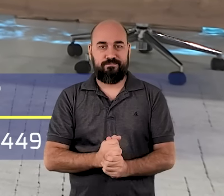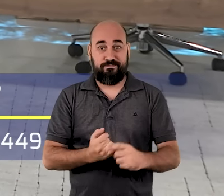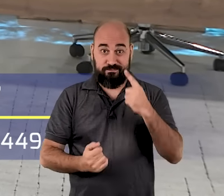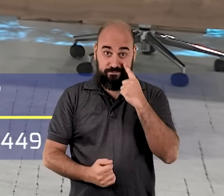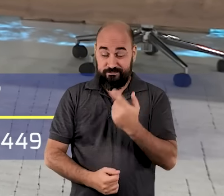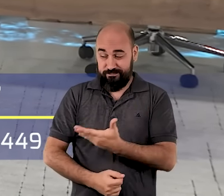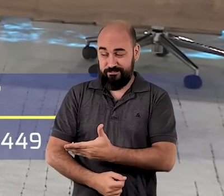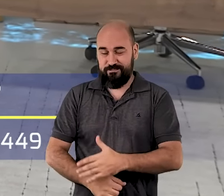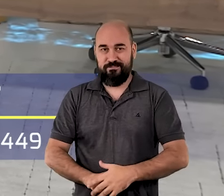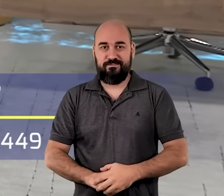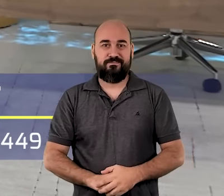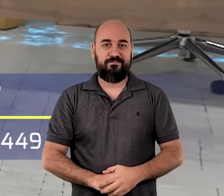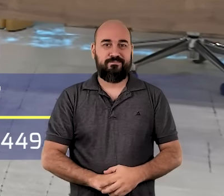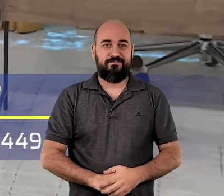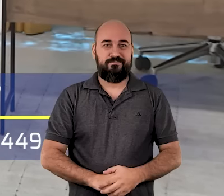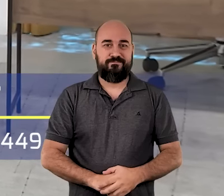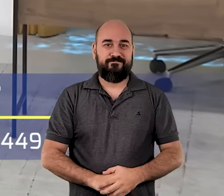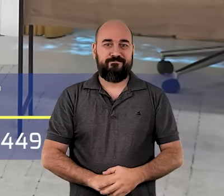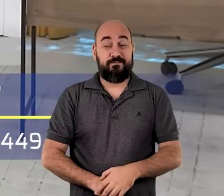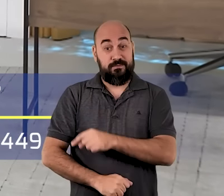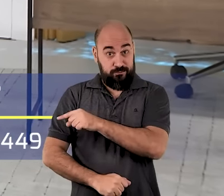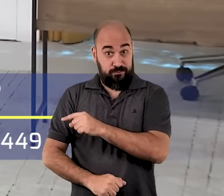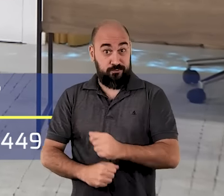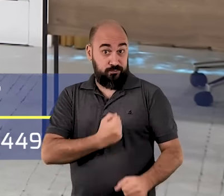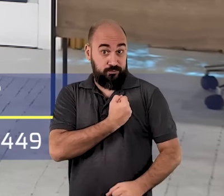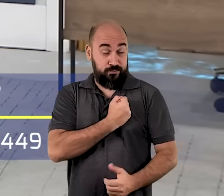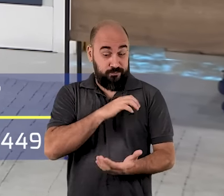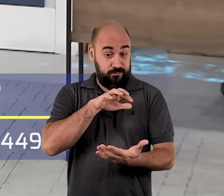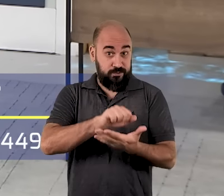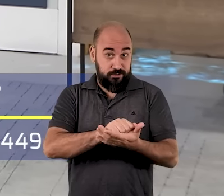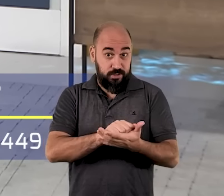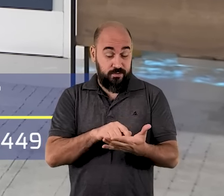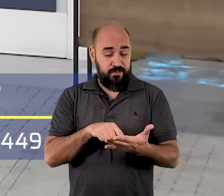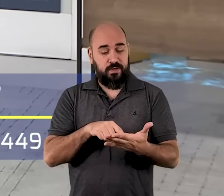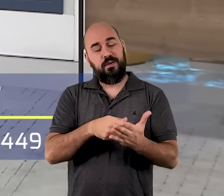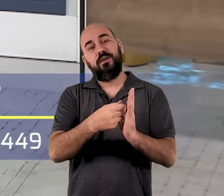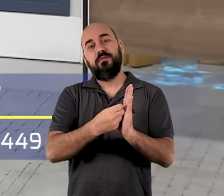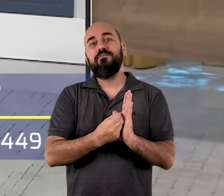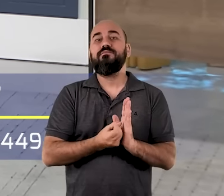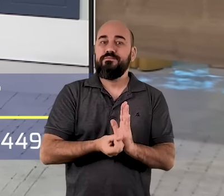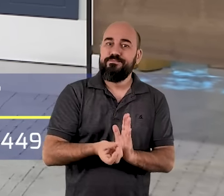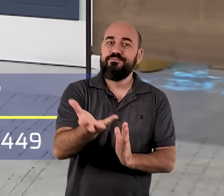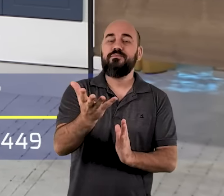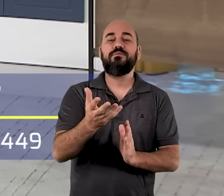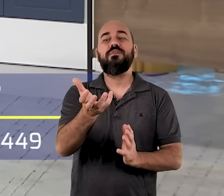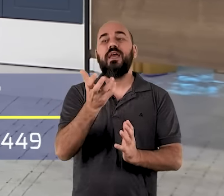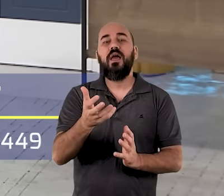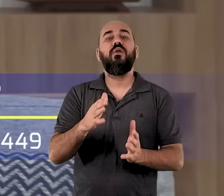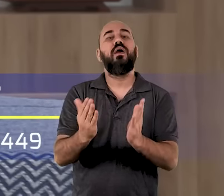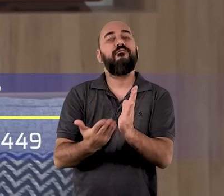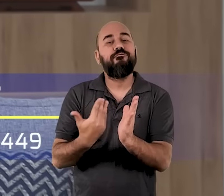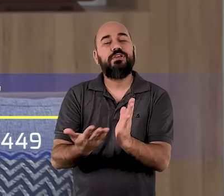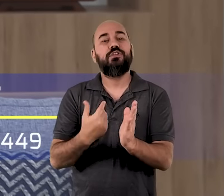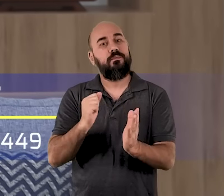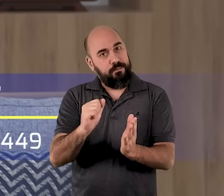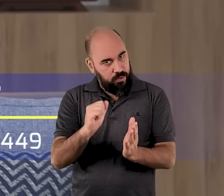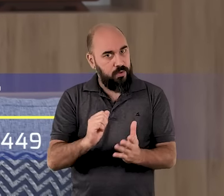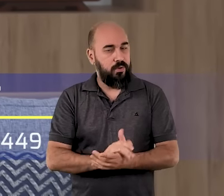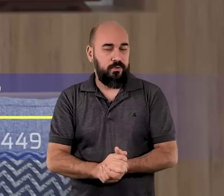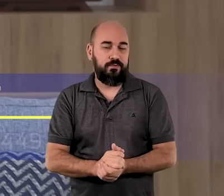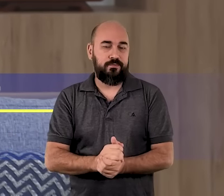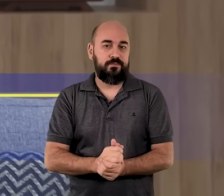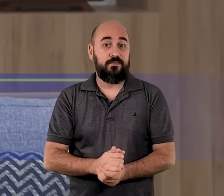12982444449. Salva esse número e manda a mensagem de texto para a gente dizendo: eu quero a revista Apocalipse. Nós